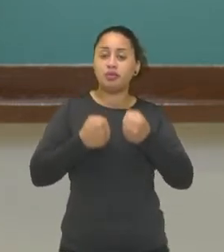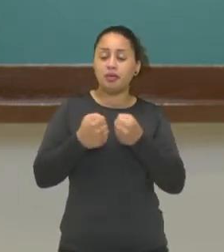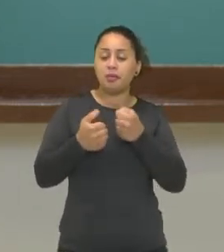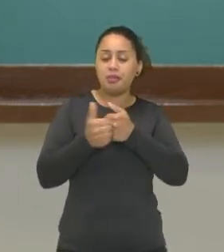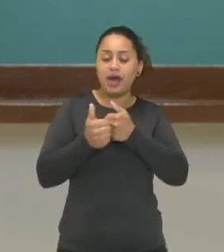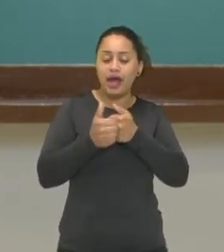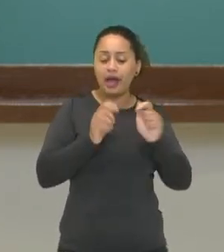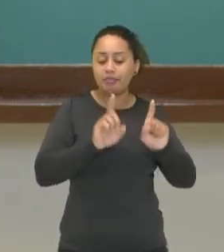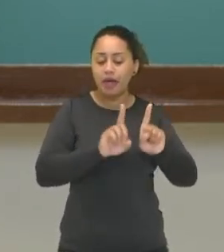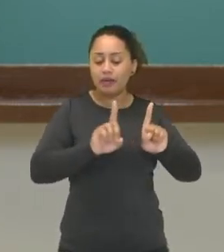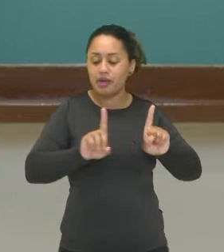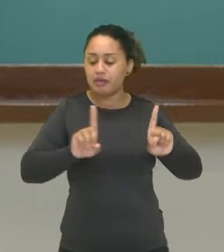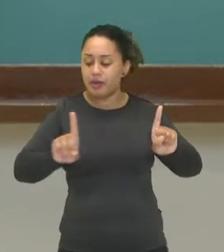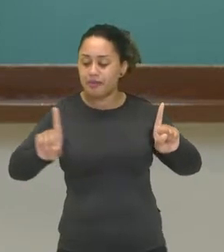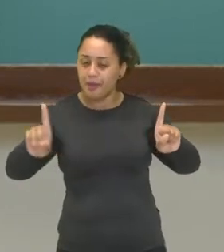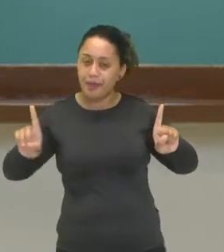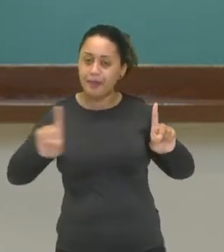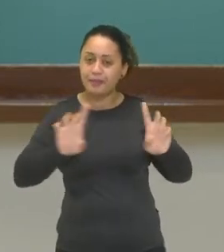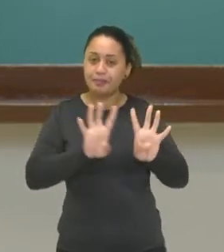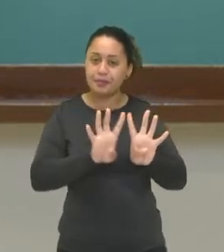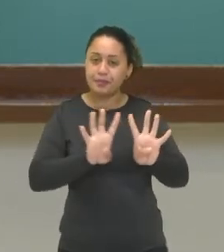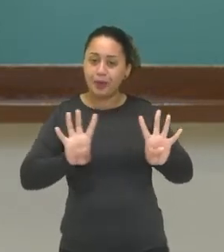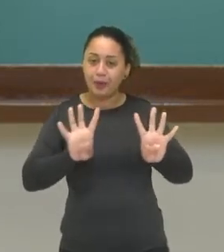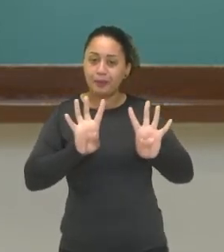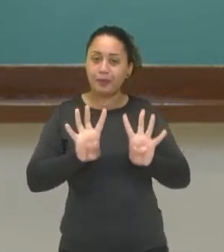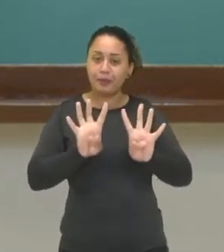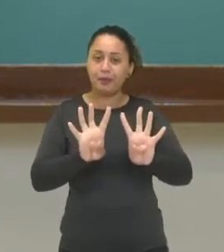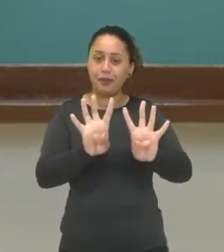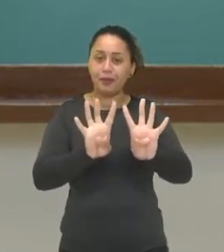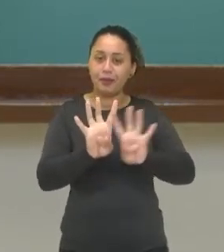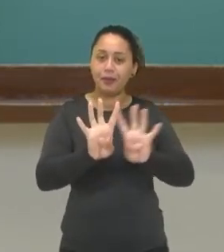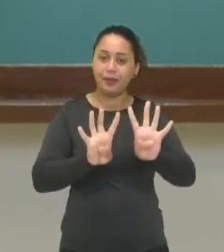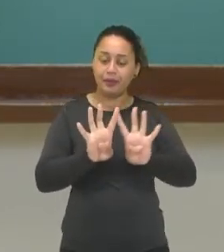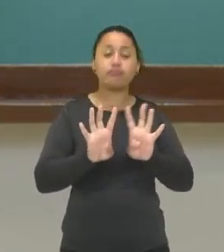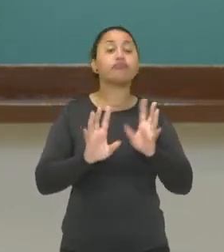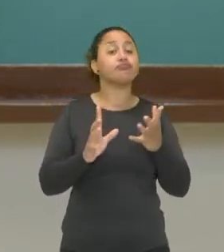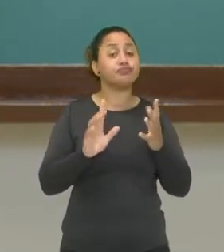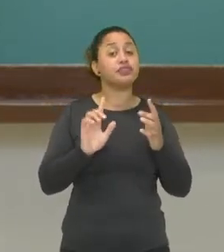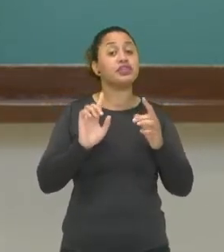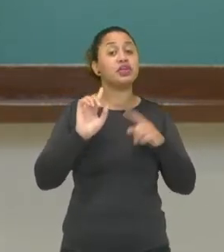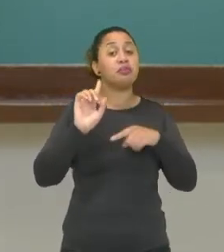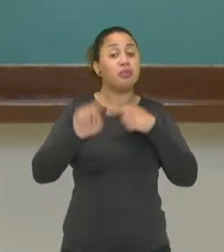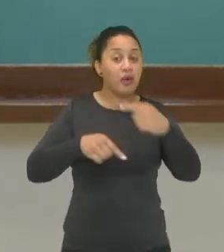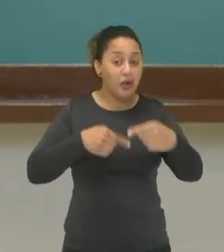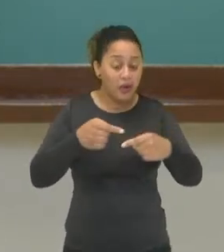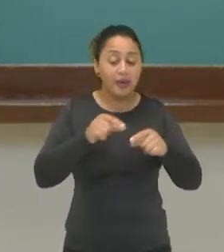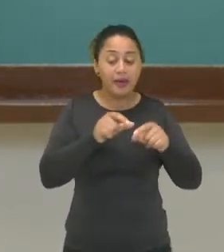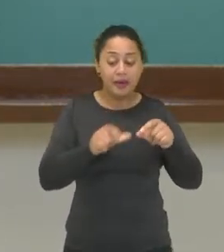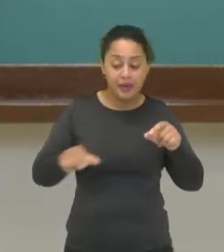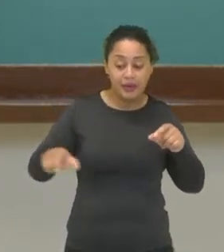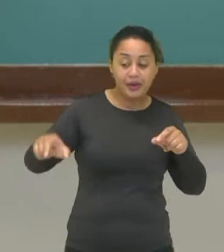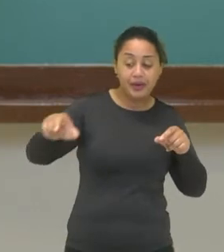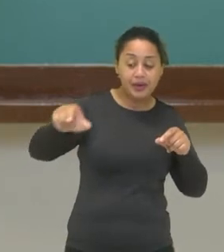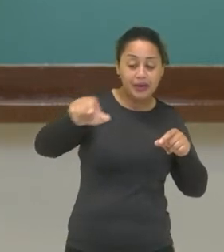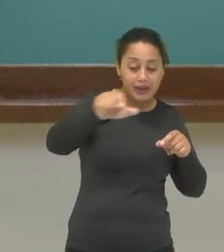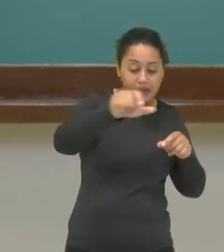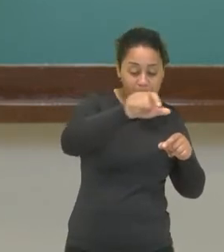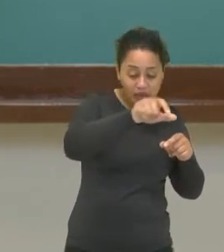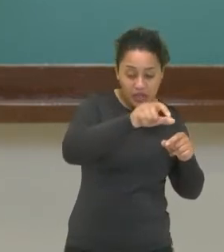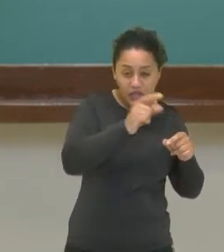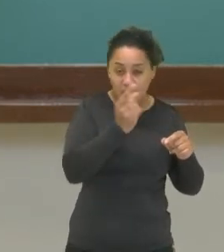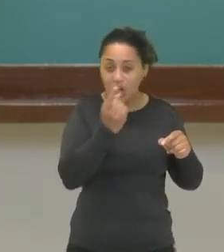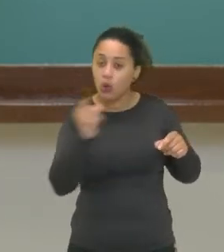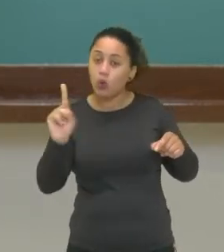próximos uns dos outros, tá? Para não deixar ninguém sair correndo na frente. E no final das provas, lá na